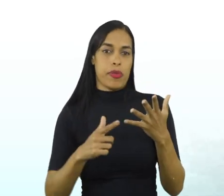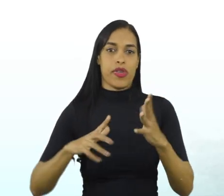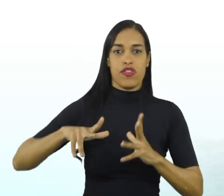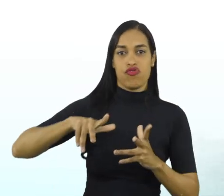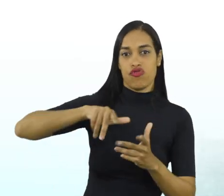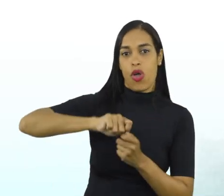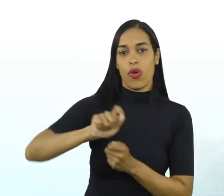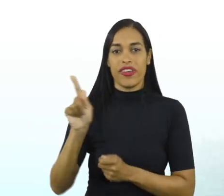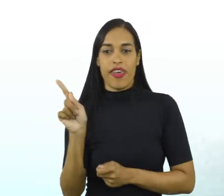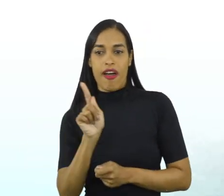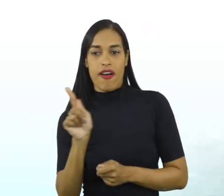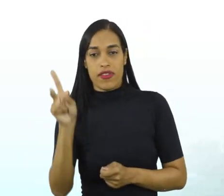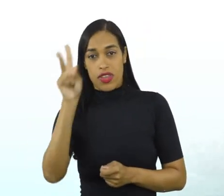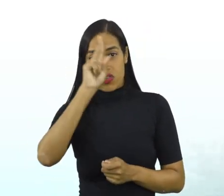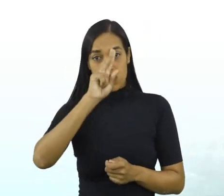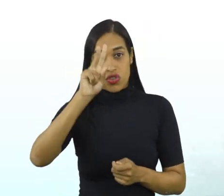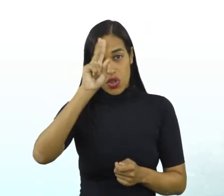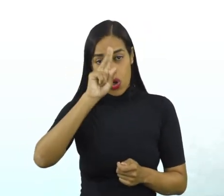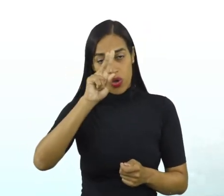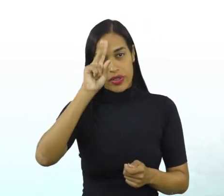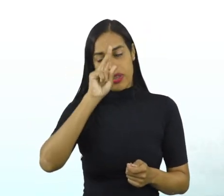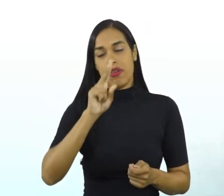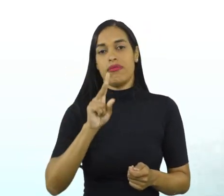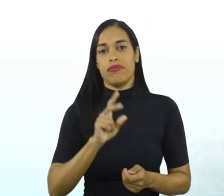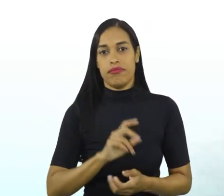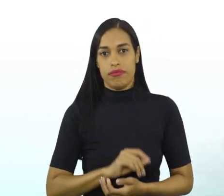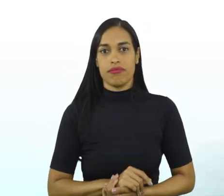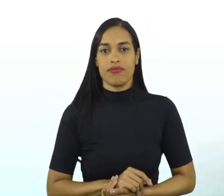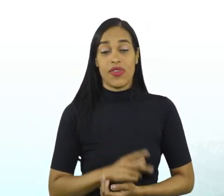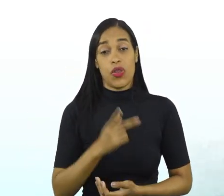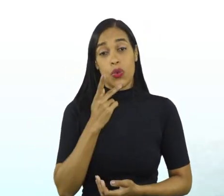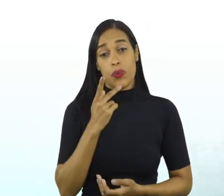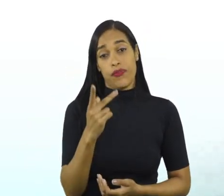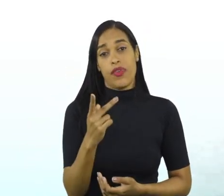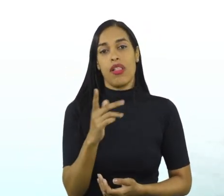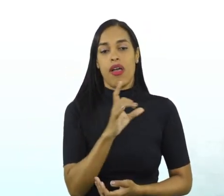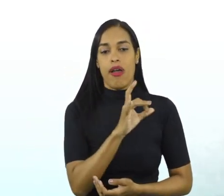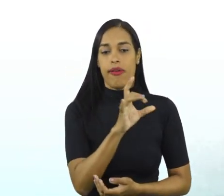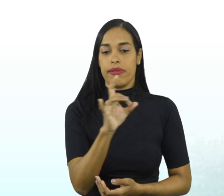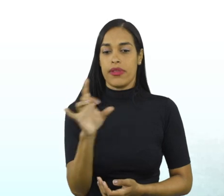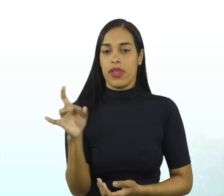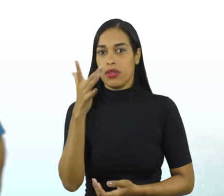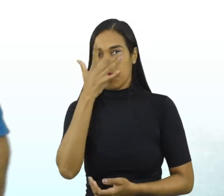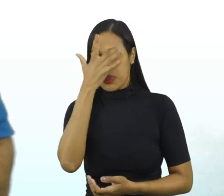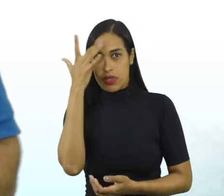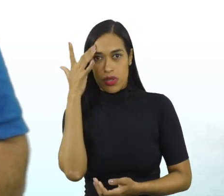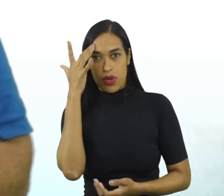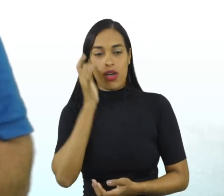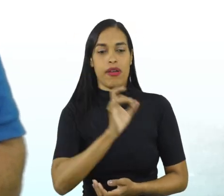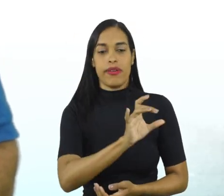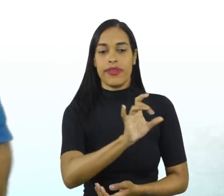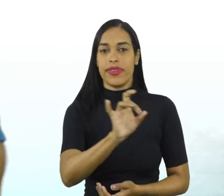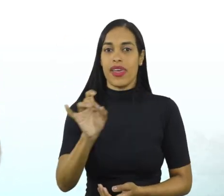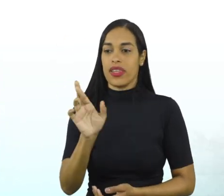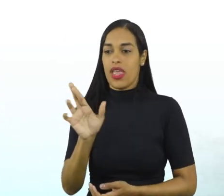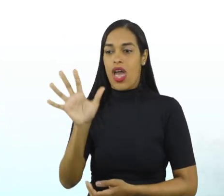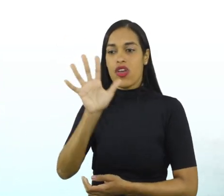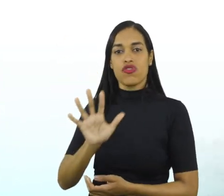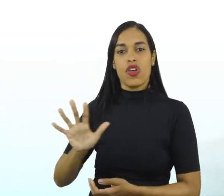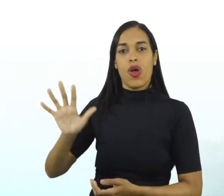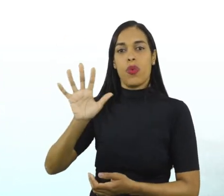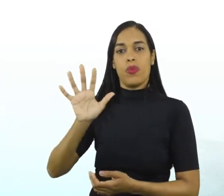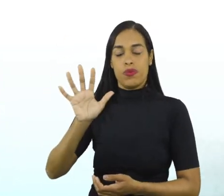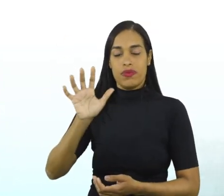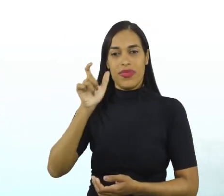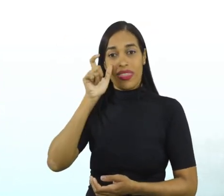geográfica, a questão histórica. Isso aí interfere exatamente no falar de cada pessoa, né? De cada